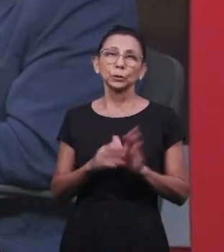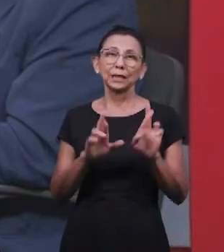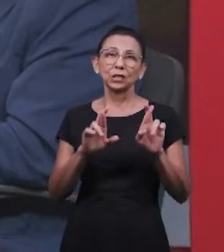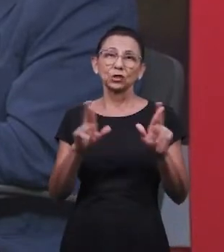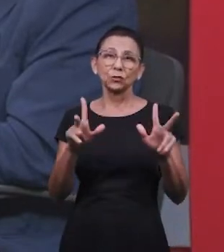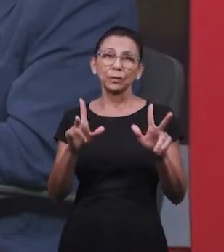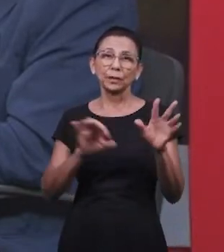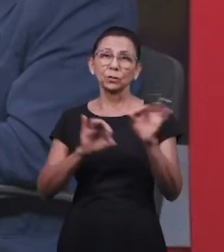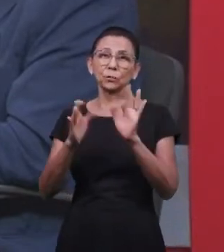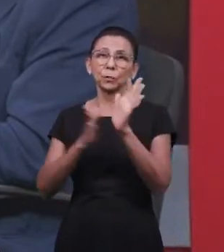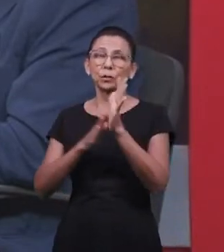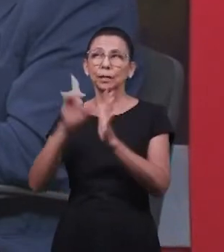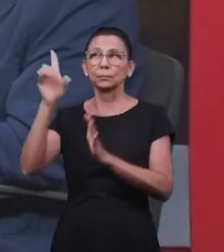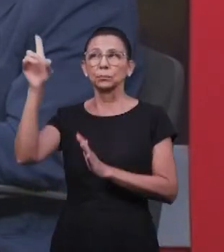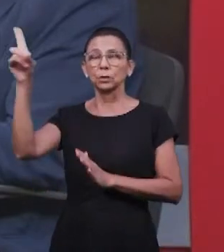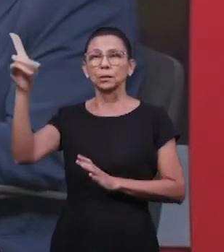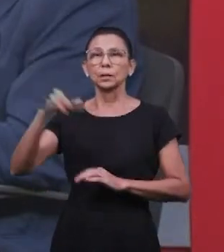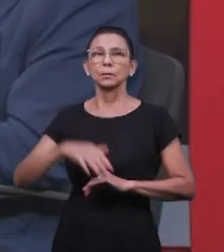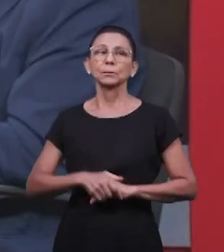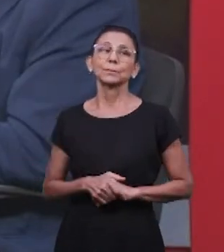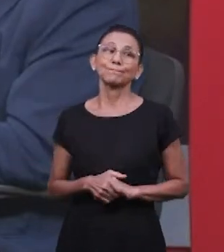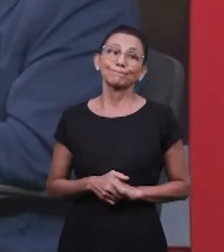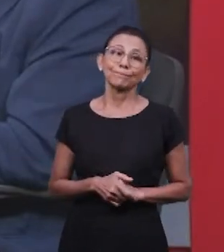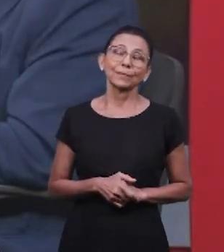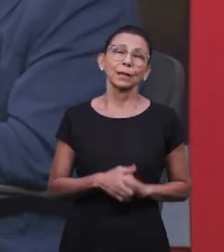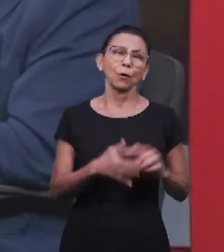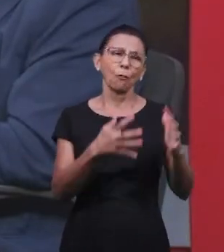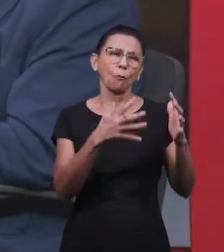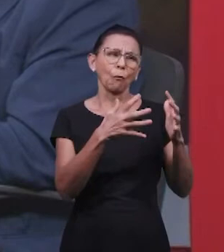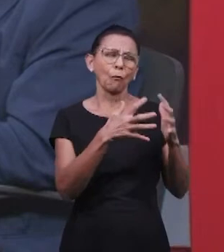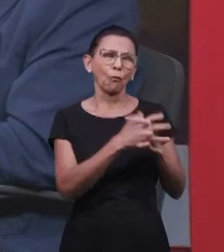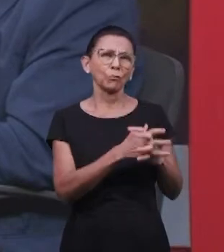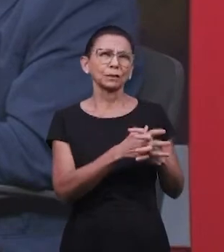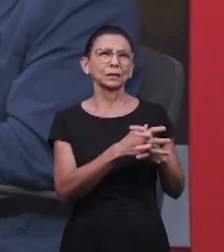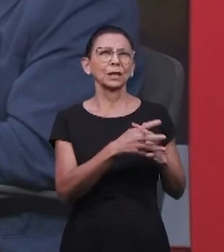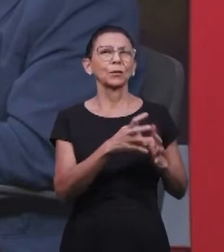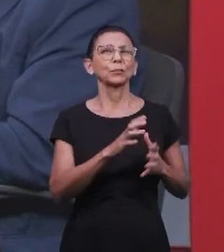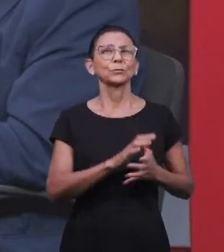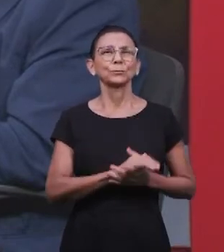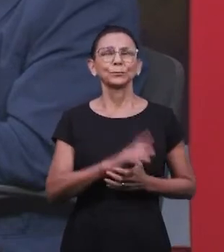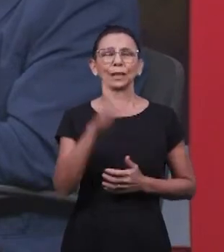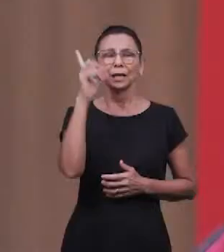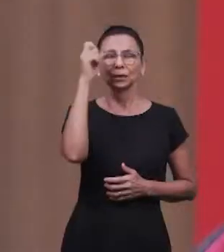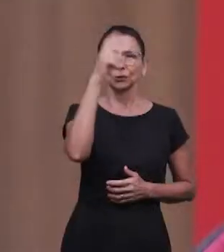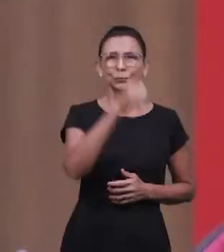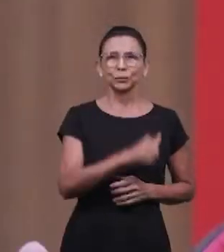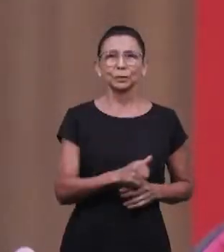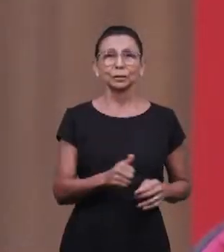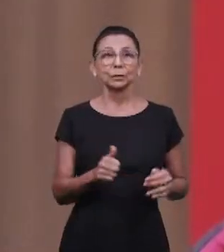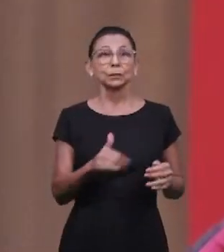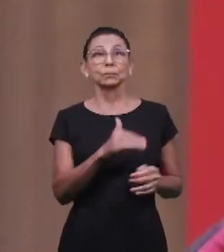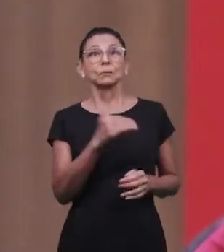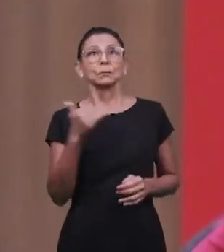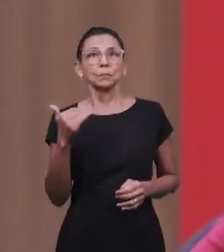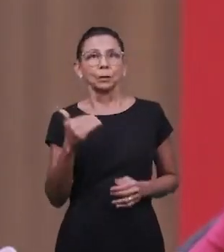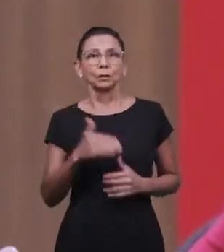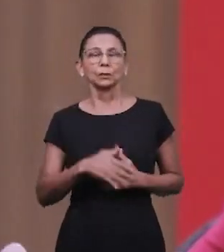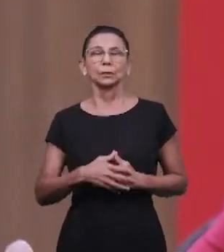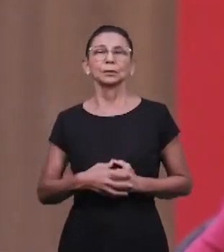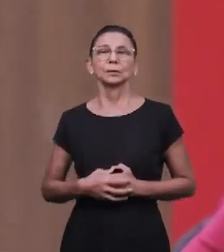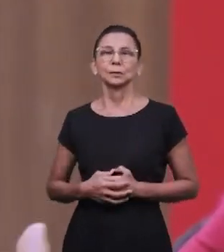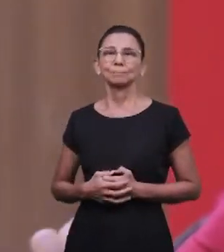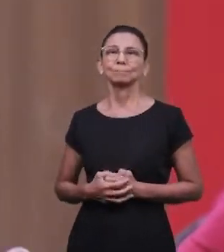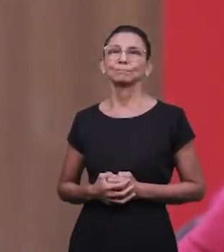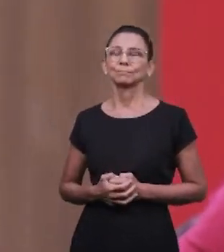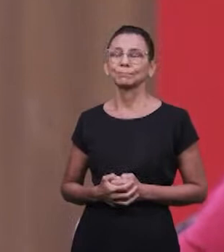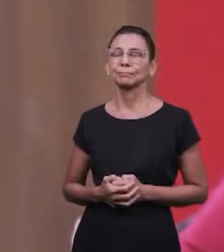e morte. Isso é muito triste, como você mesmo colocou, pastor. Como é bom ver uma família, né? A gente